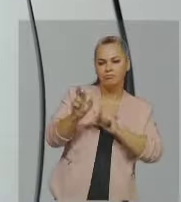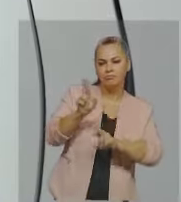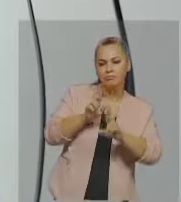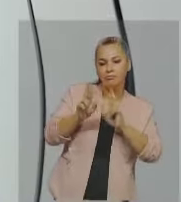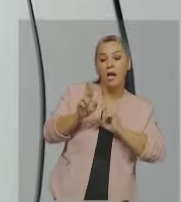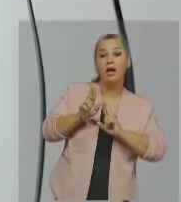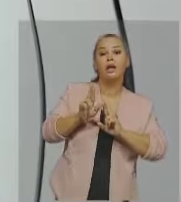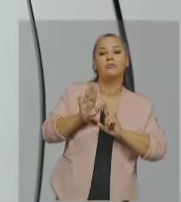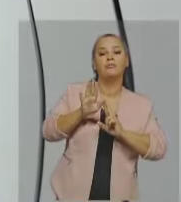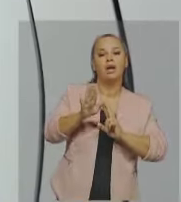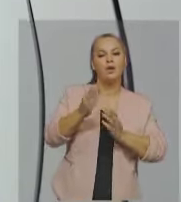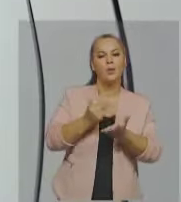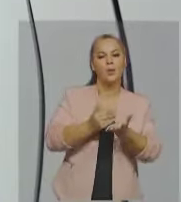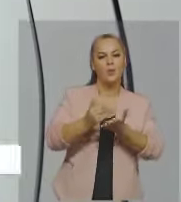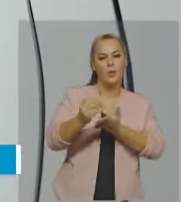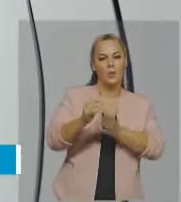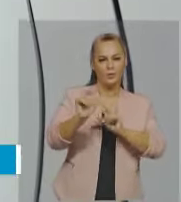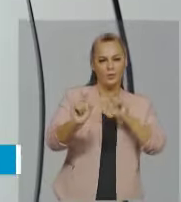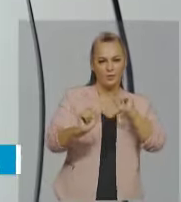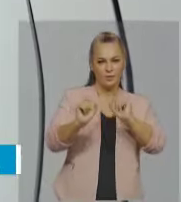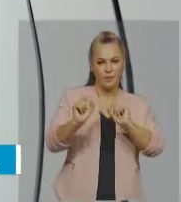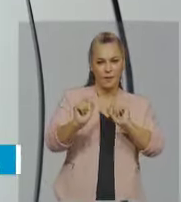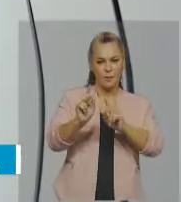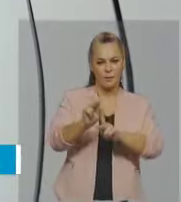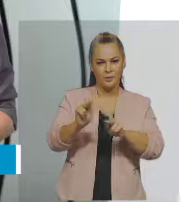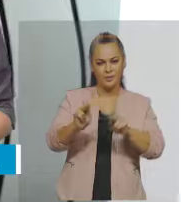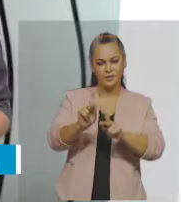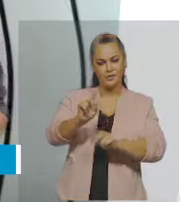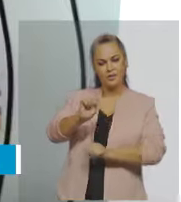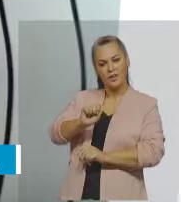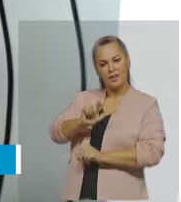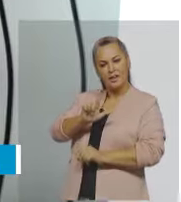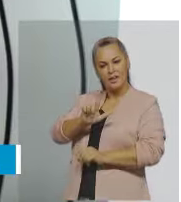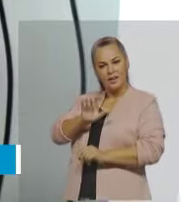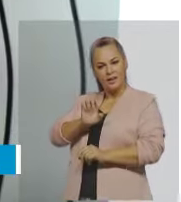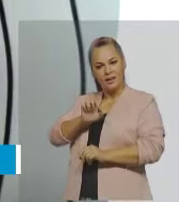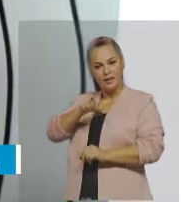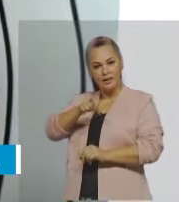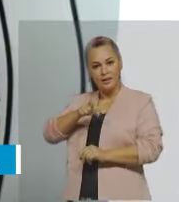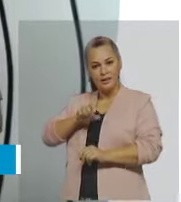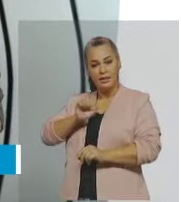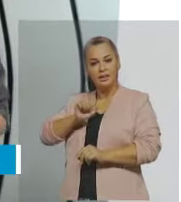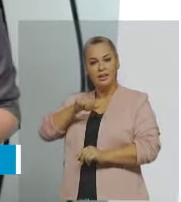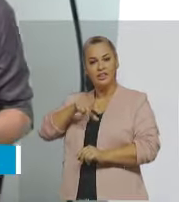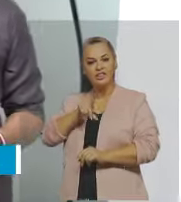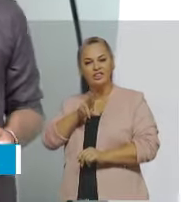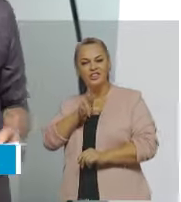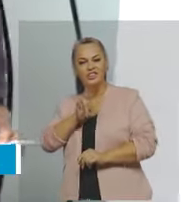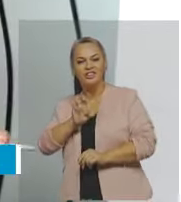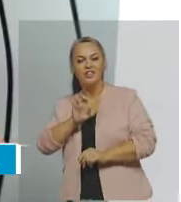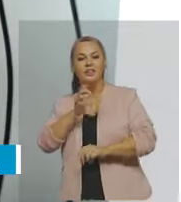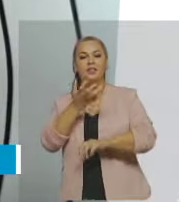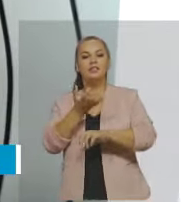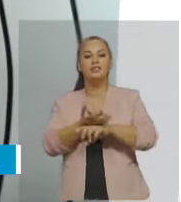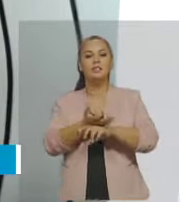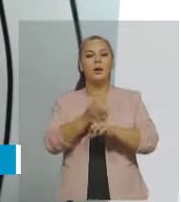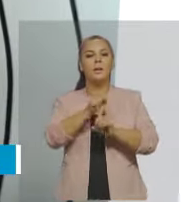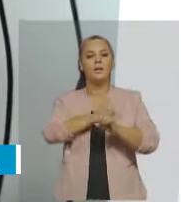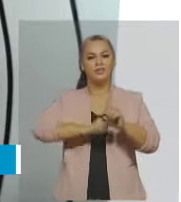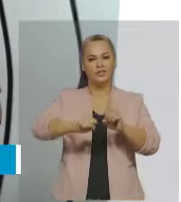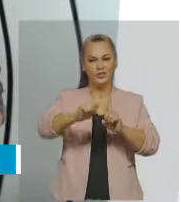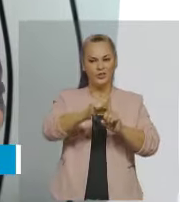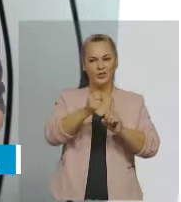essa maratona de conhecimento é o professor Alexandre Marini, de Sociologia. Seja bem-vindo, professor Alexandre.